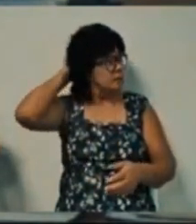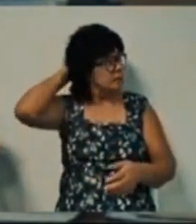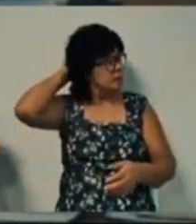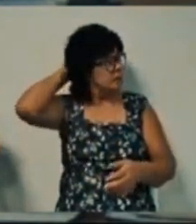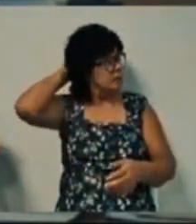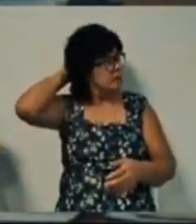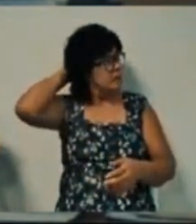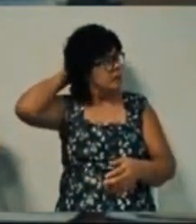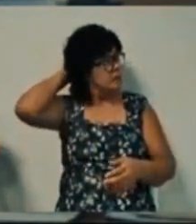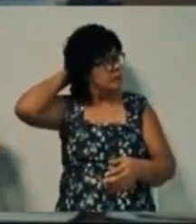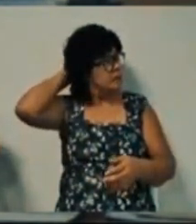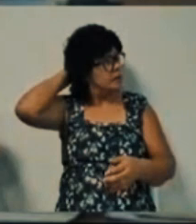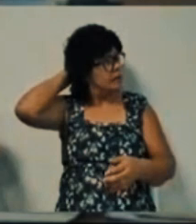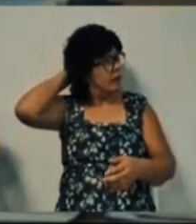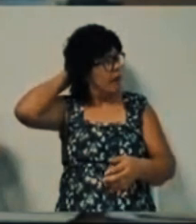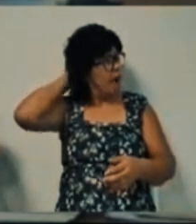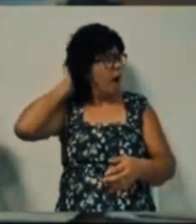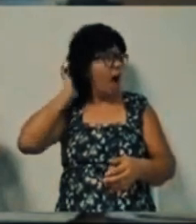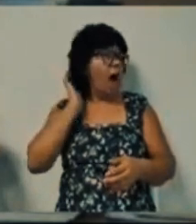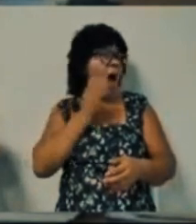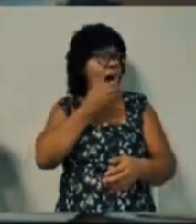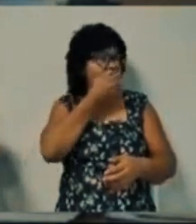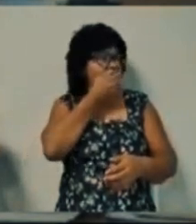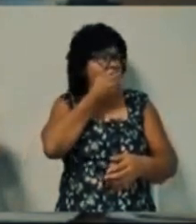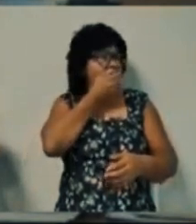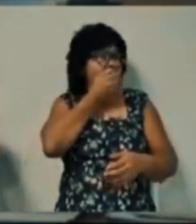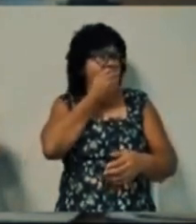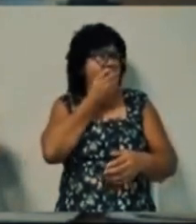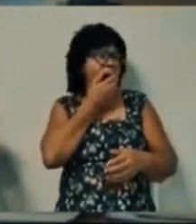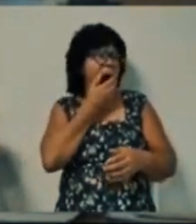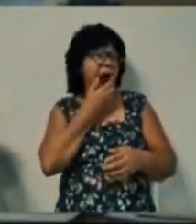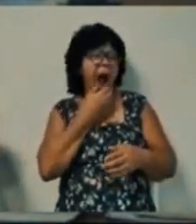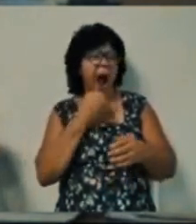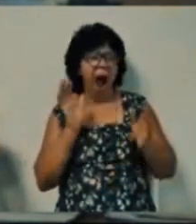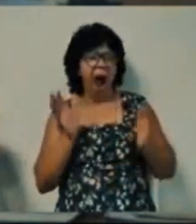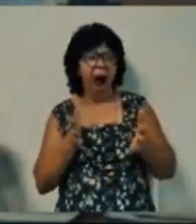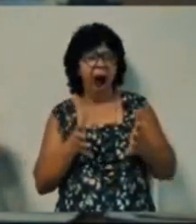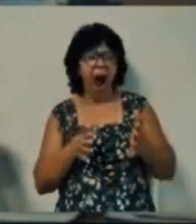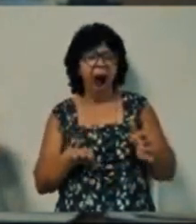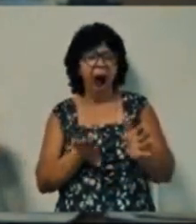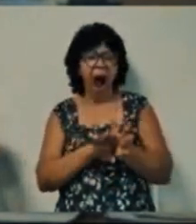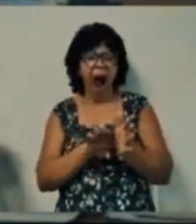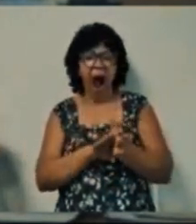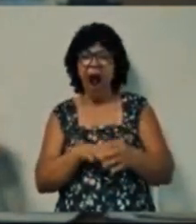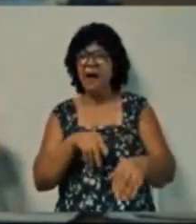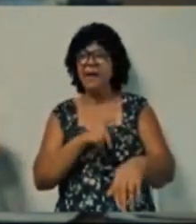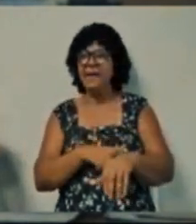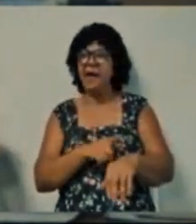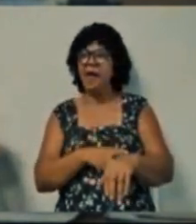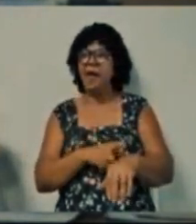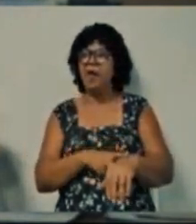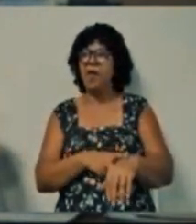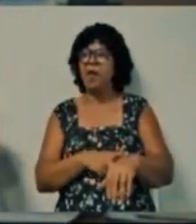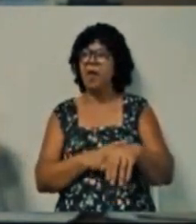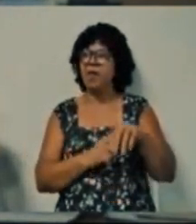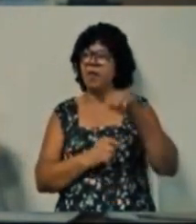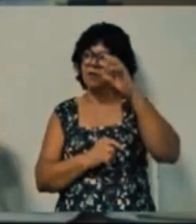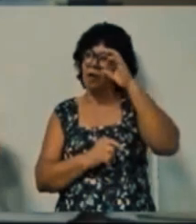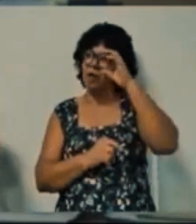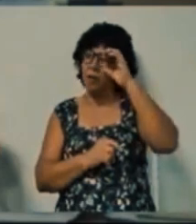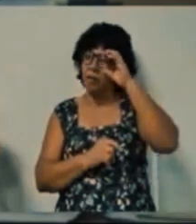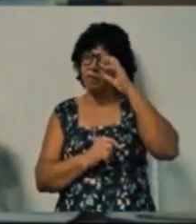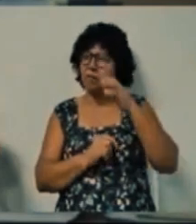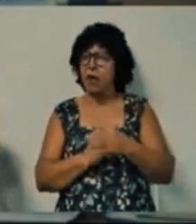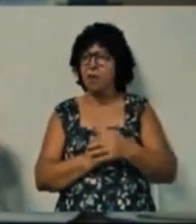segunda viagem ainda não era o tempo, mas agora chegou o momento em que Paulo se dirige